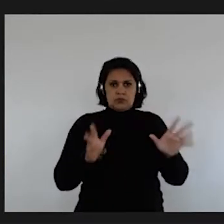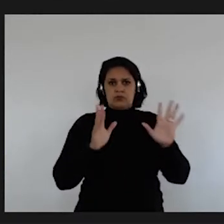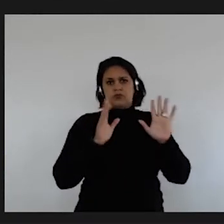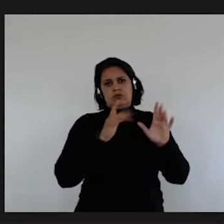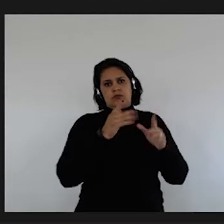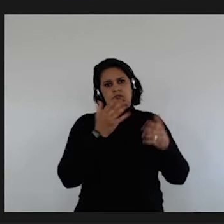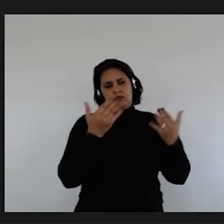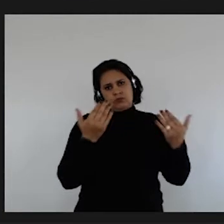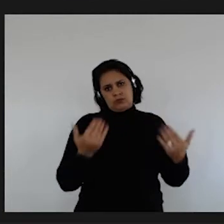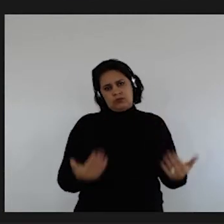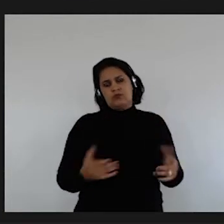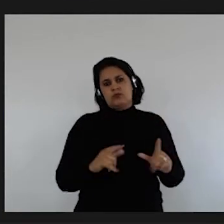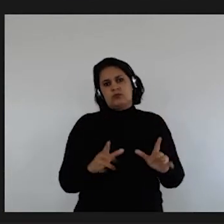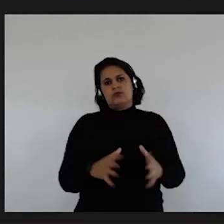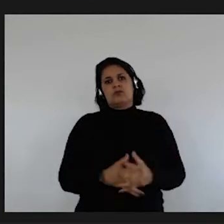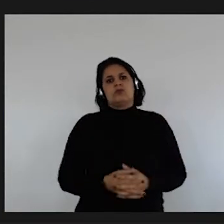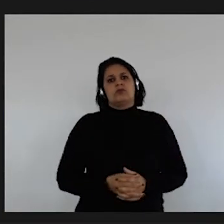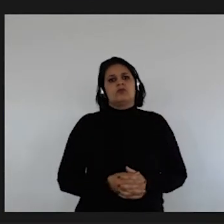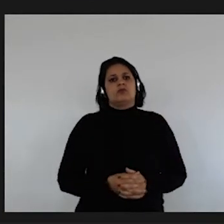a